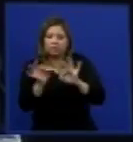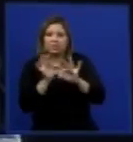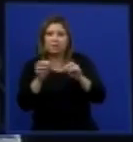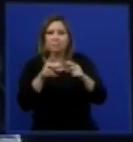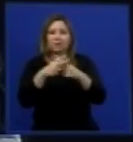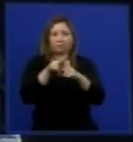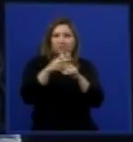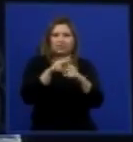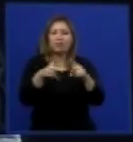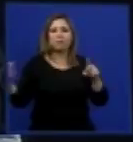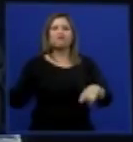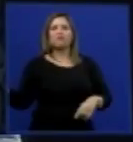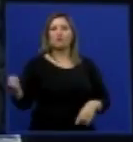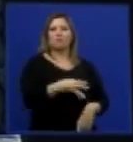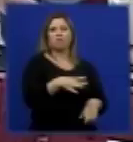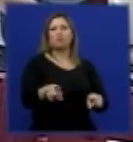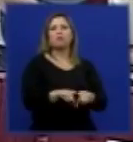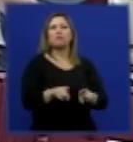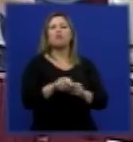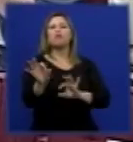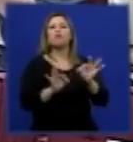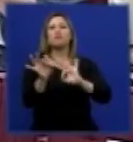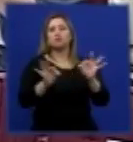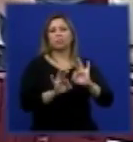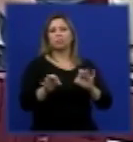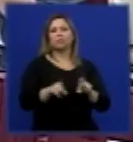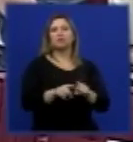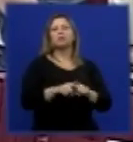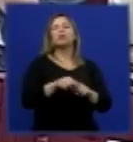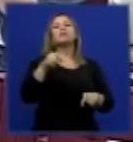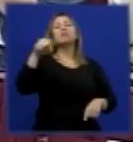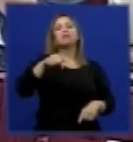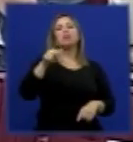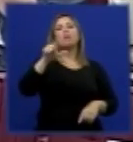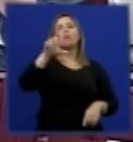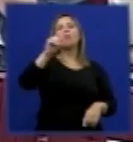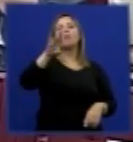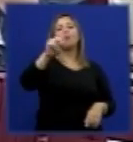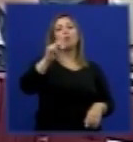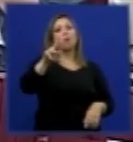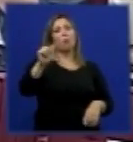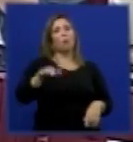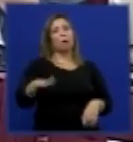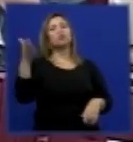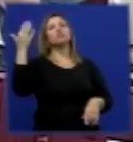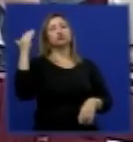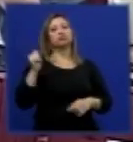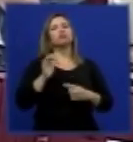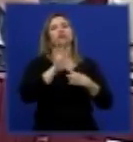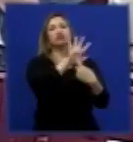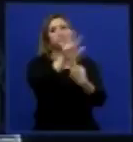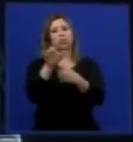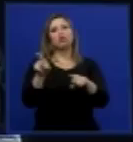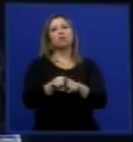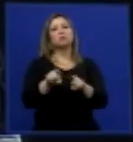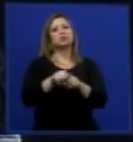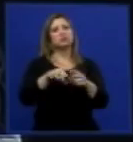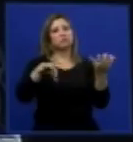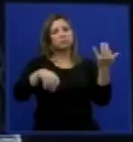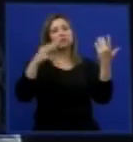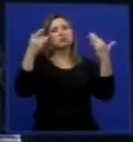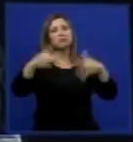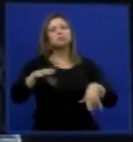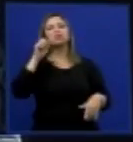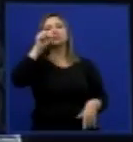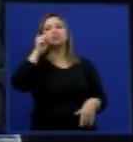audiência pública um dos pneus fabricados pela coirmã da michelan pneus loran que já exibi em audiências públicas na Câmara Federal e no senado